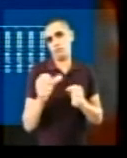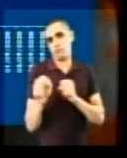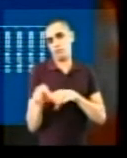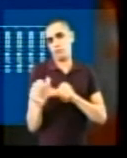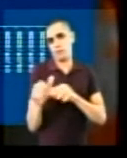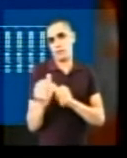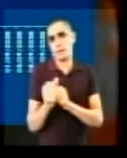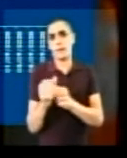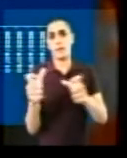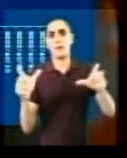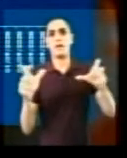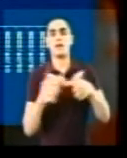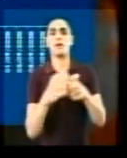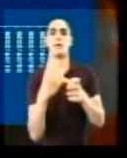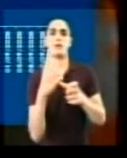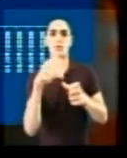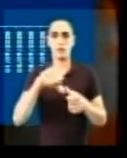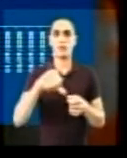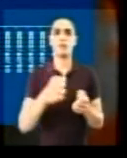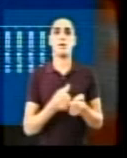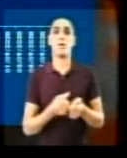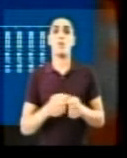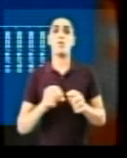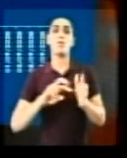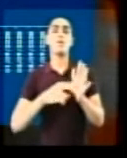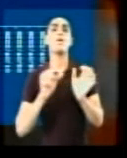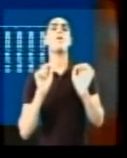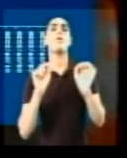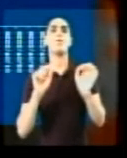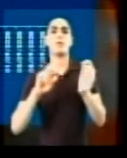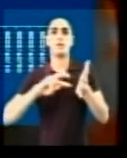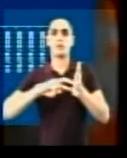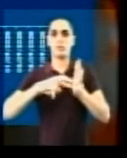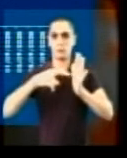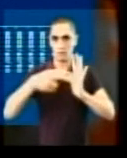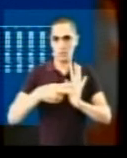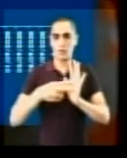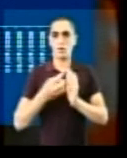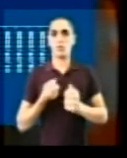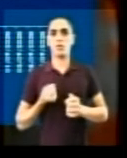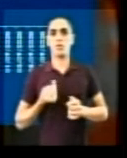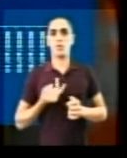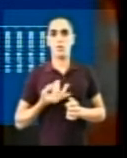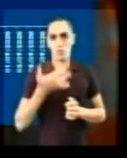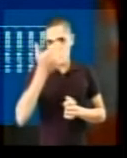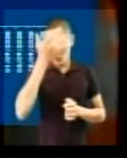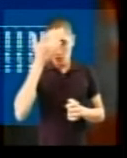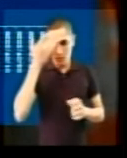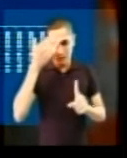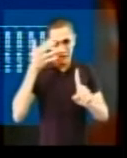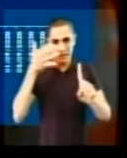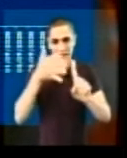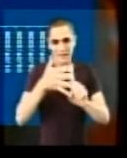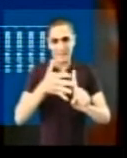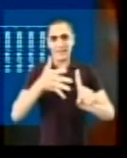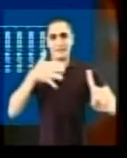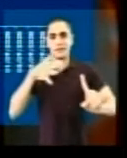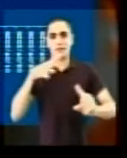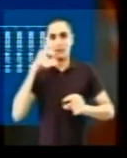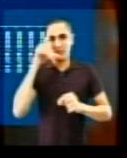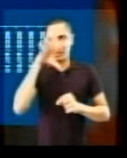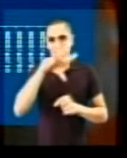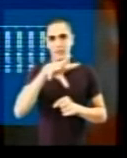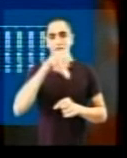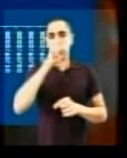número de síndromes respiratórias que vão internar também está diminuindo.